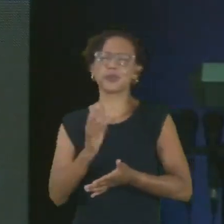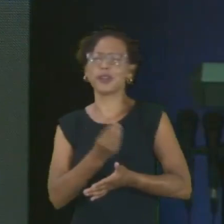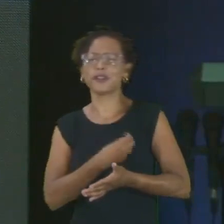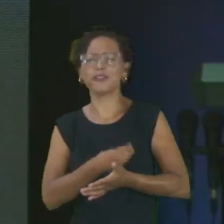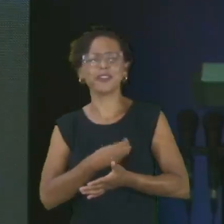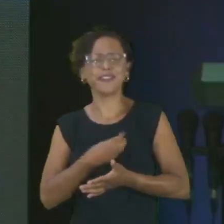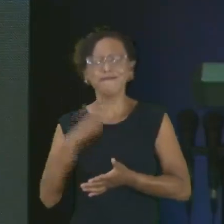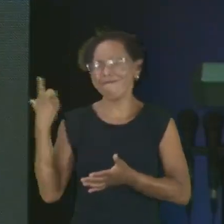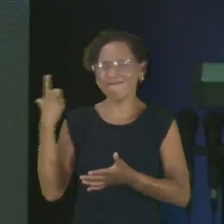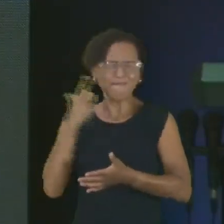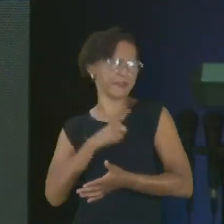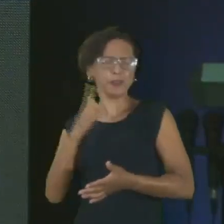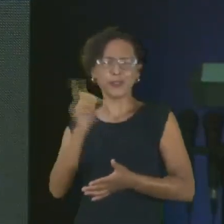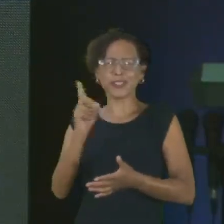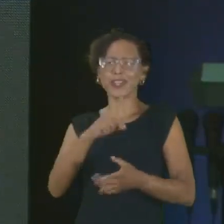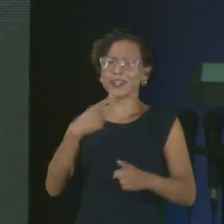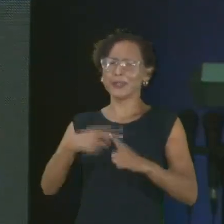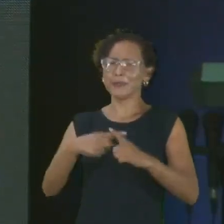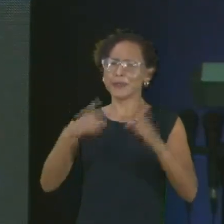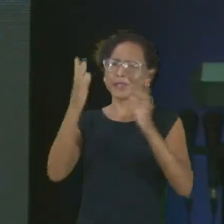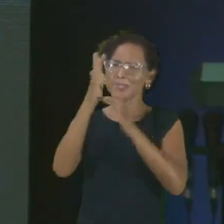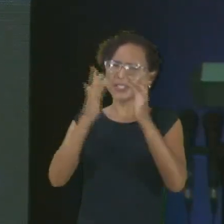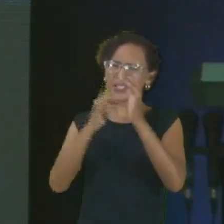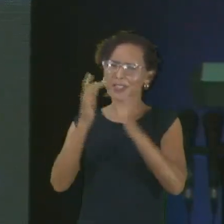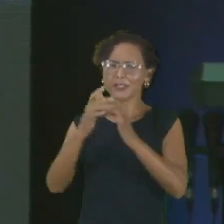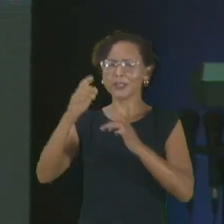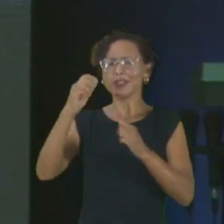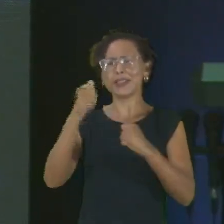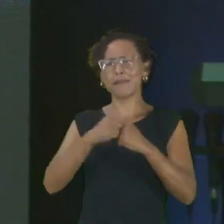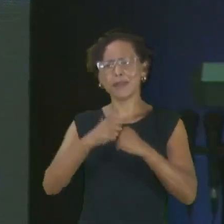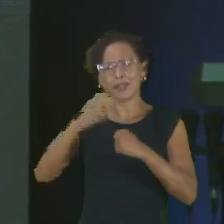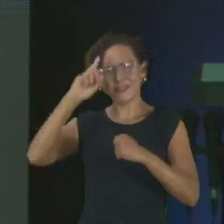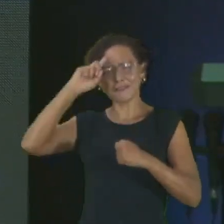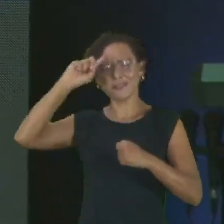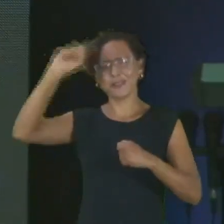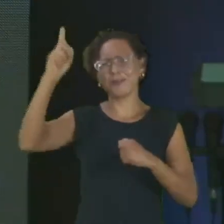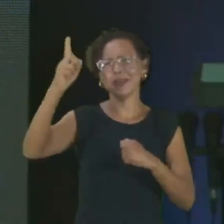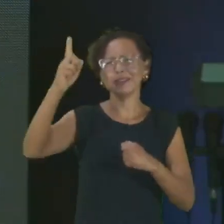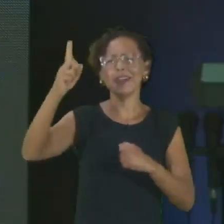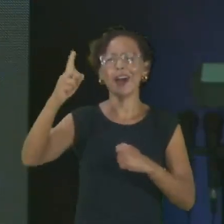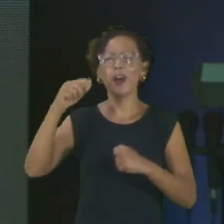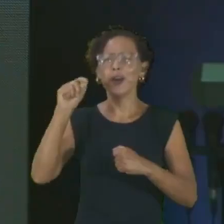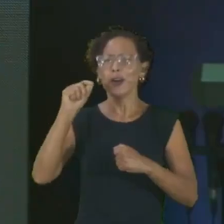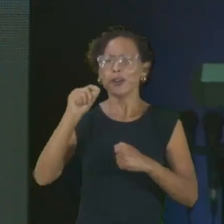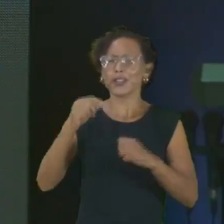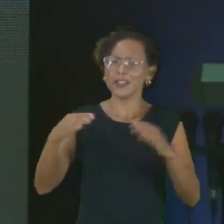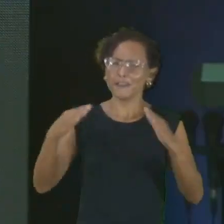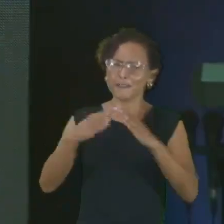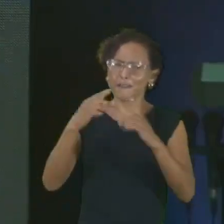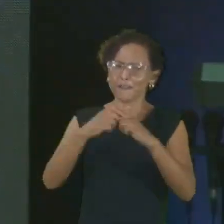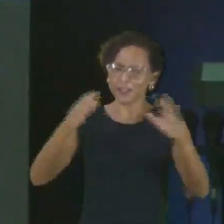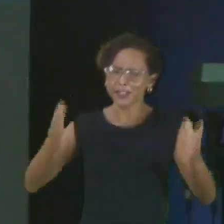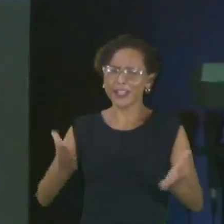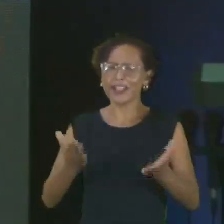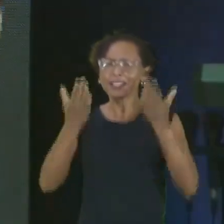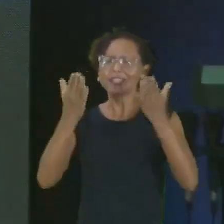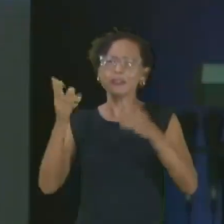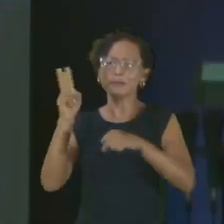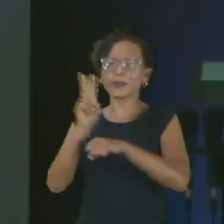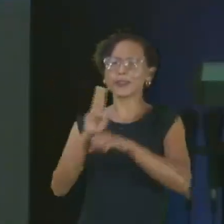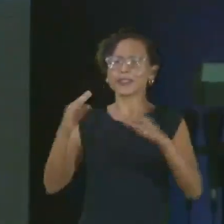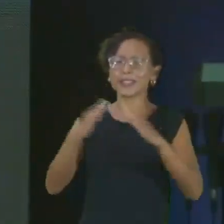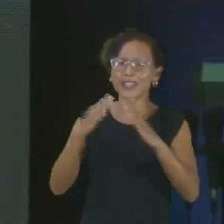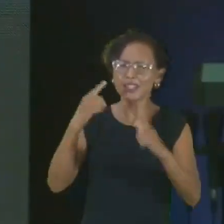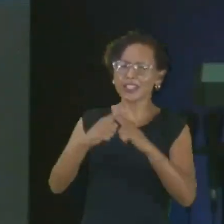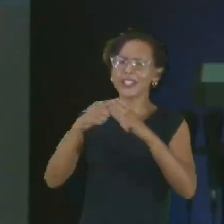pedra fundamental que sustenta a igreja, que mantém a igreja, que anima a igreja, que fortalece a igreja, que protege a